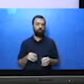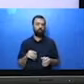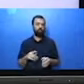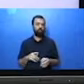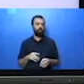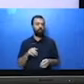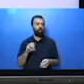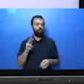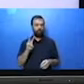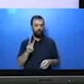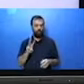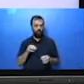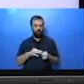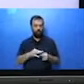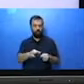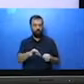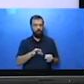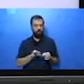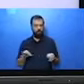geométricos.